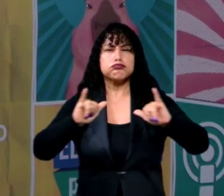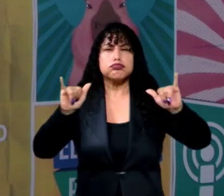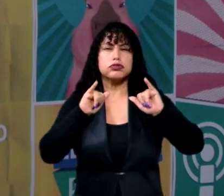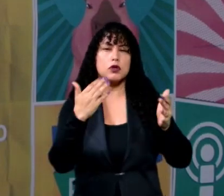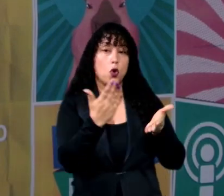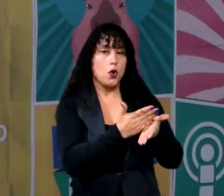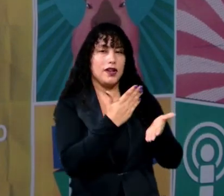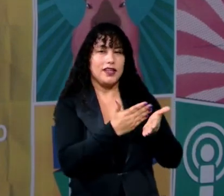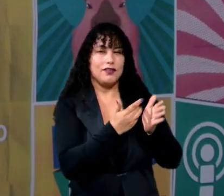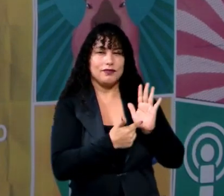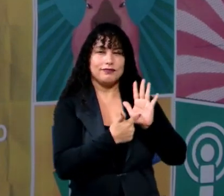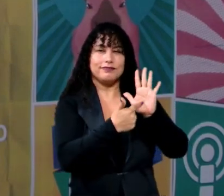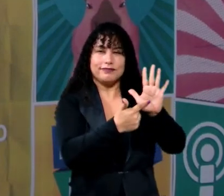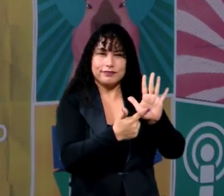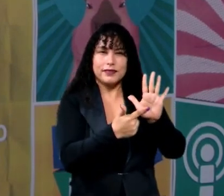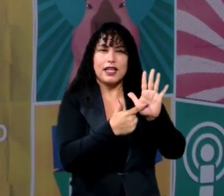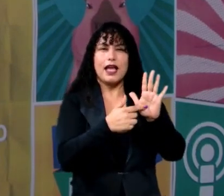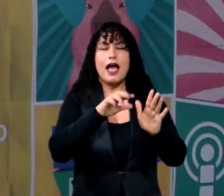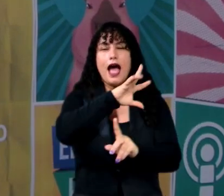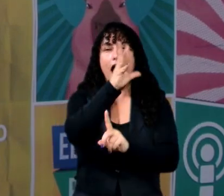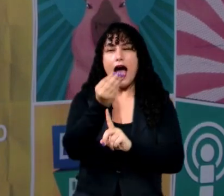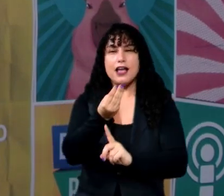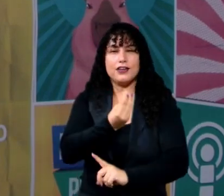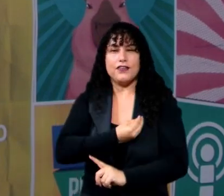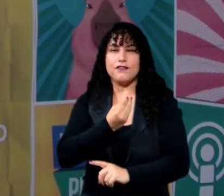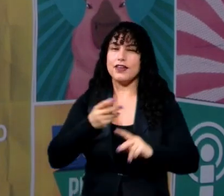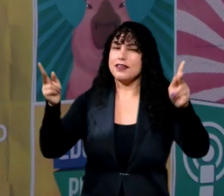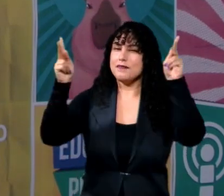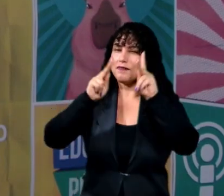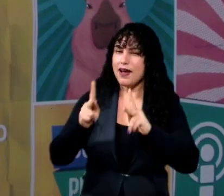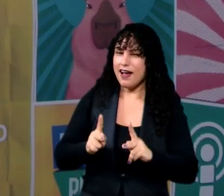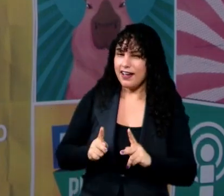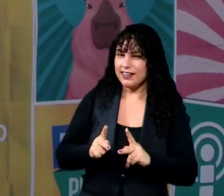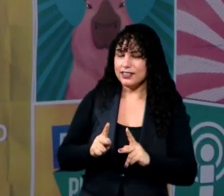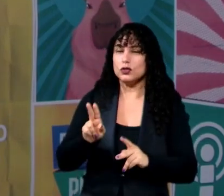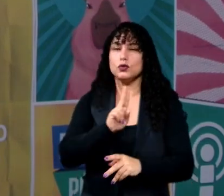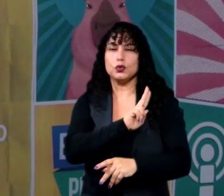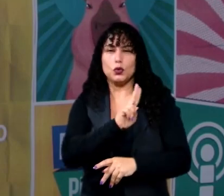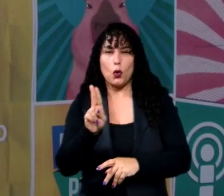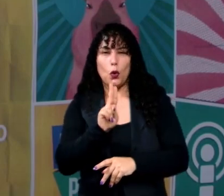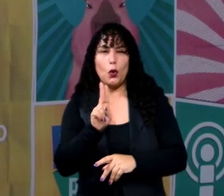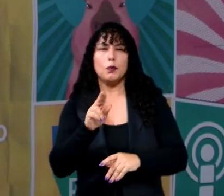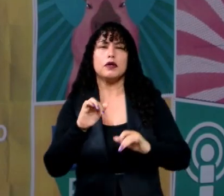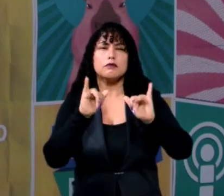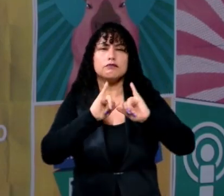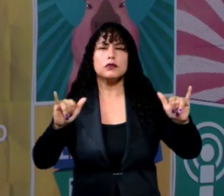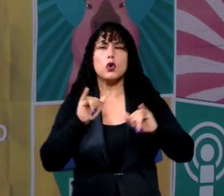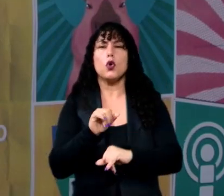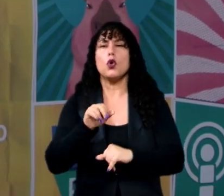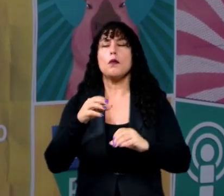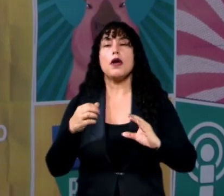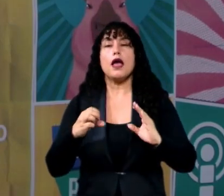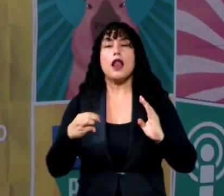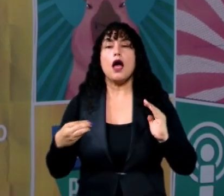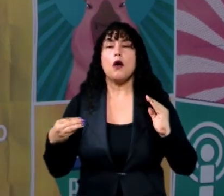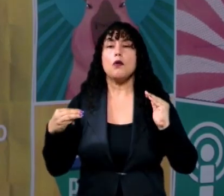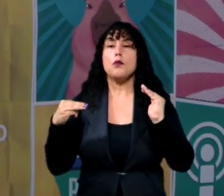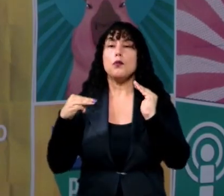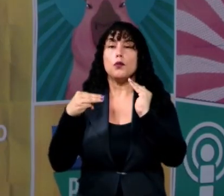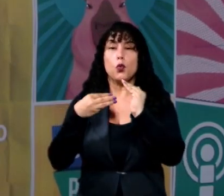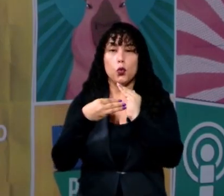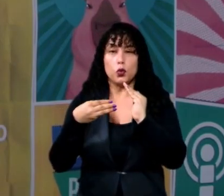esse livro, A Arte de Viver em Paz, que é publicado pela Unesco em inglês